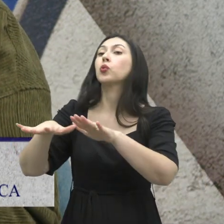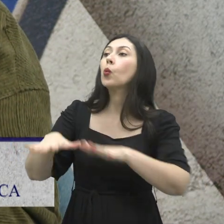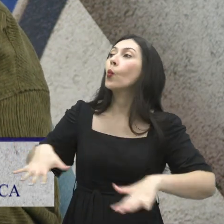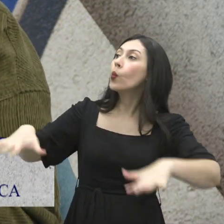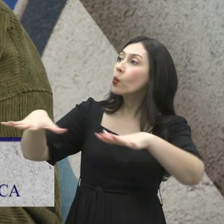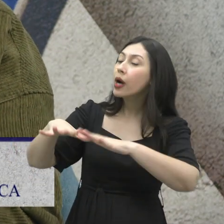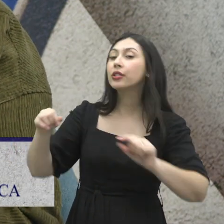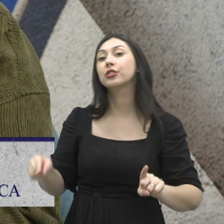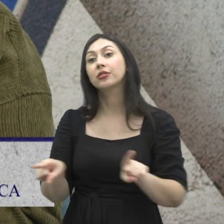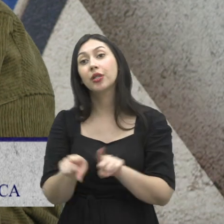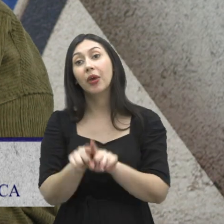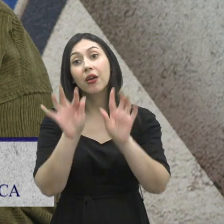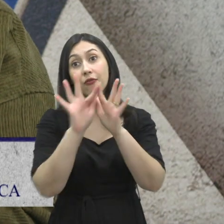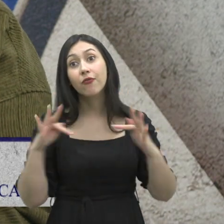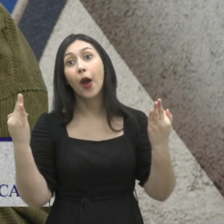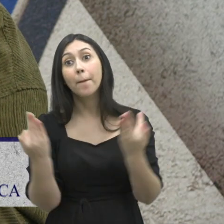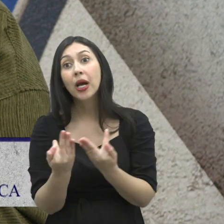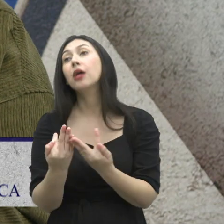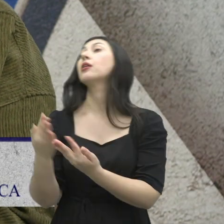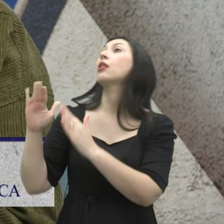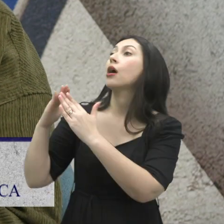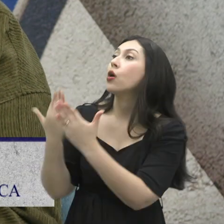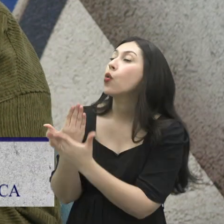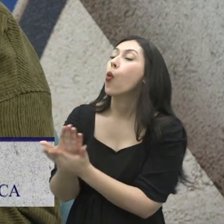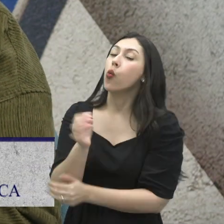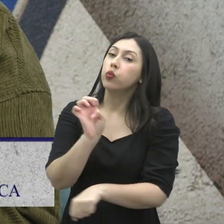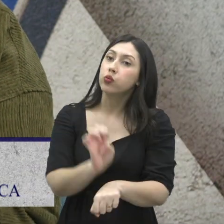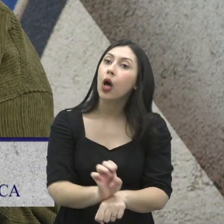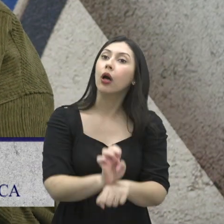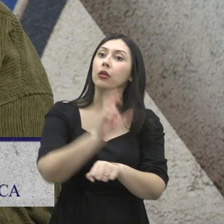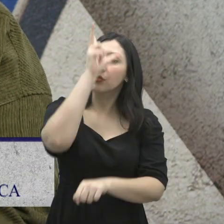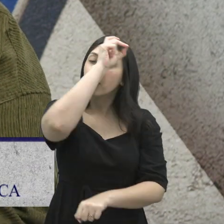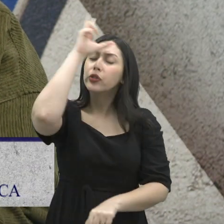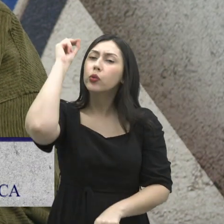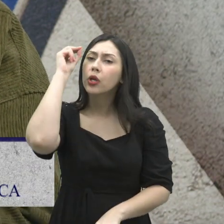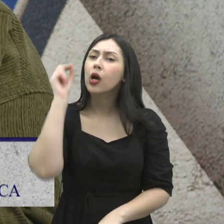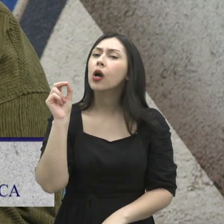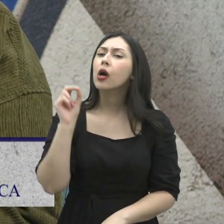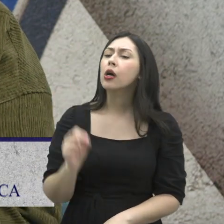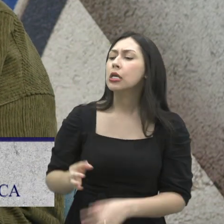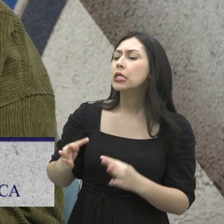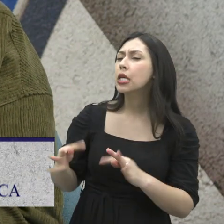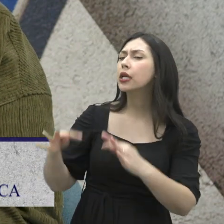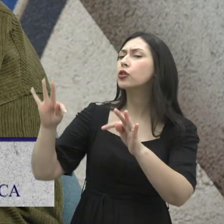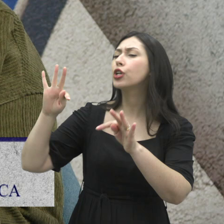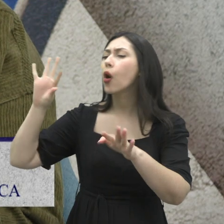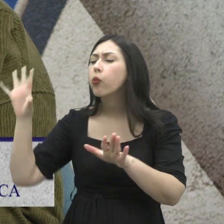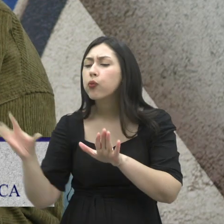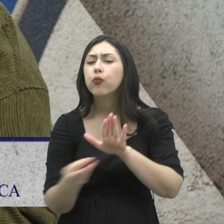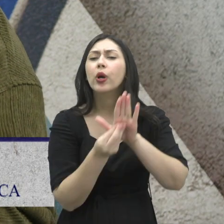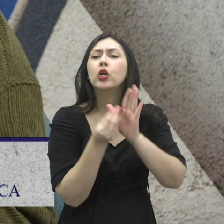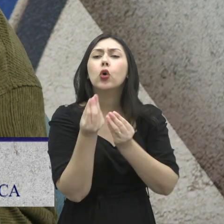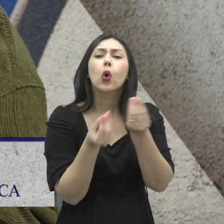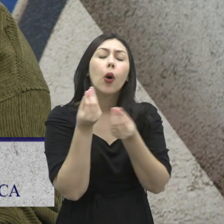A família, a escola, o estado, a prefeitura ou mesmo a rede particular, como que essa tecnologia ela vai estar sendo implementada. Ela não